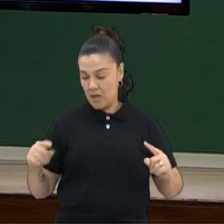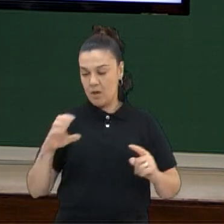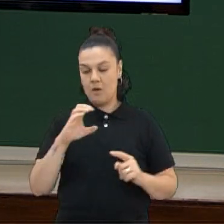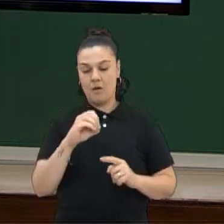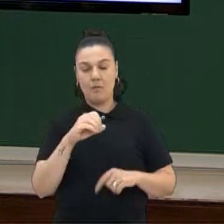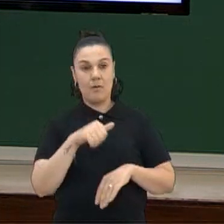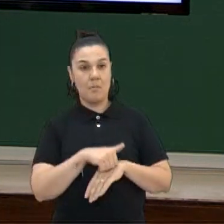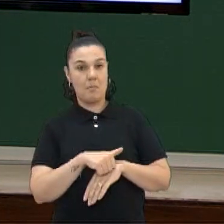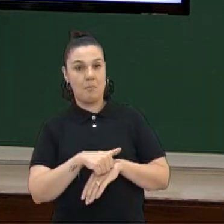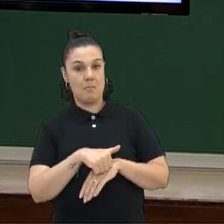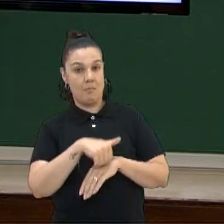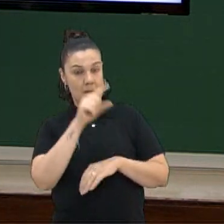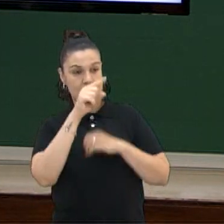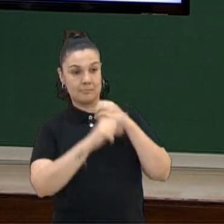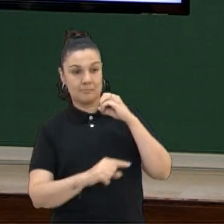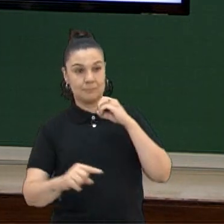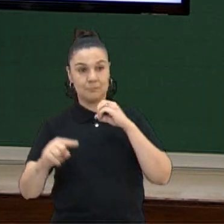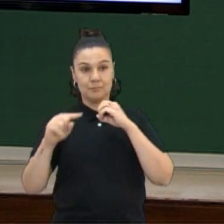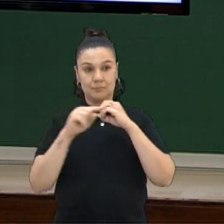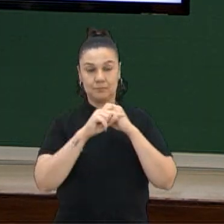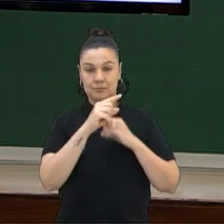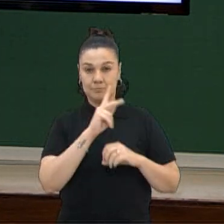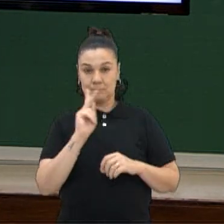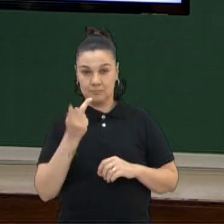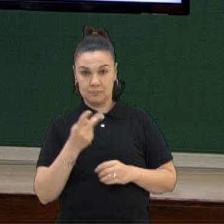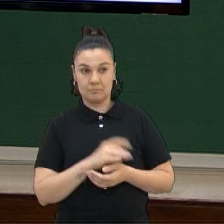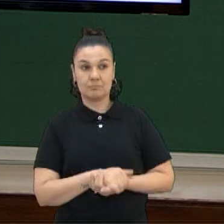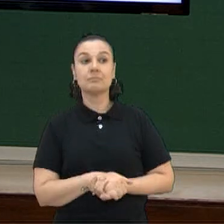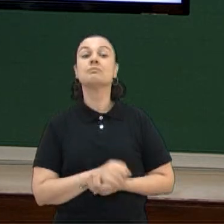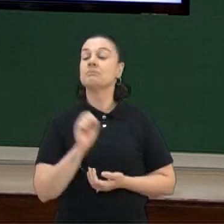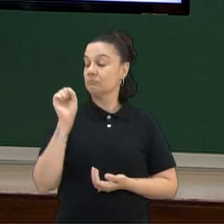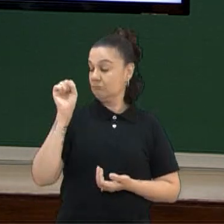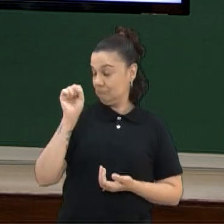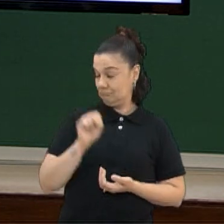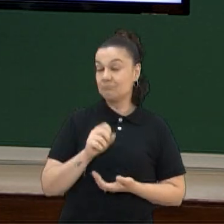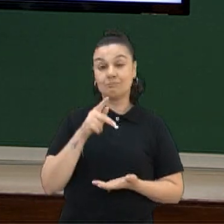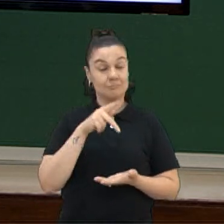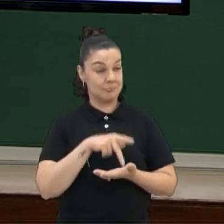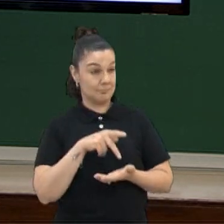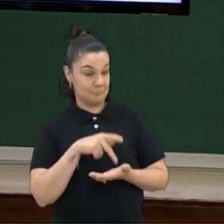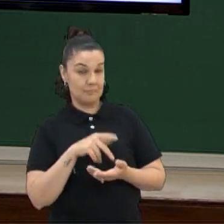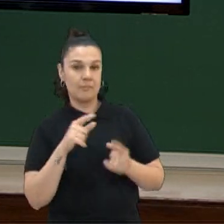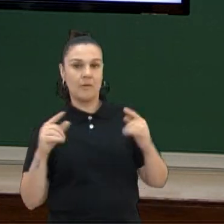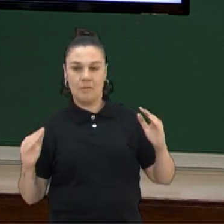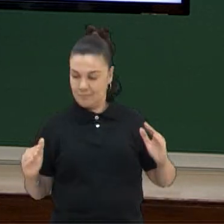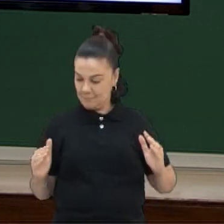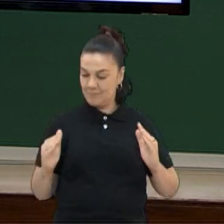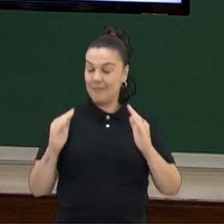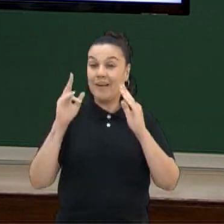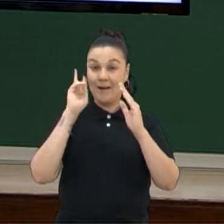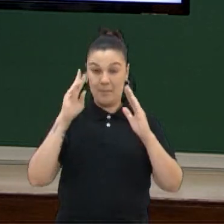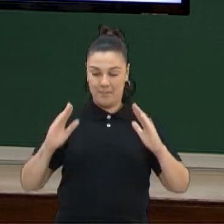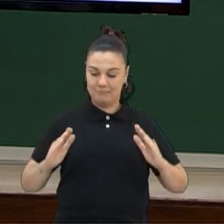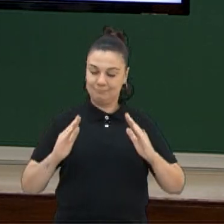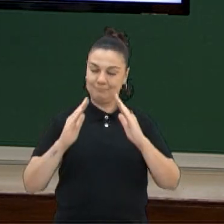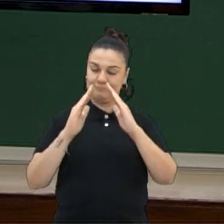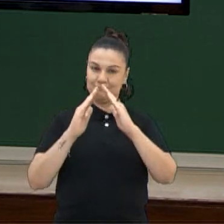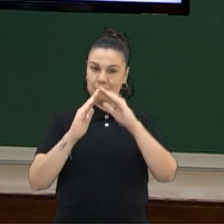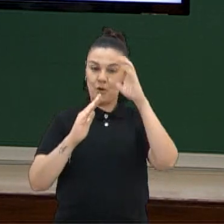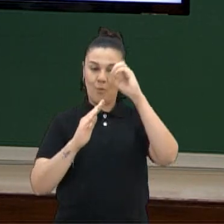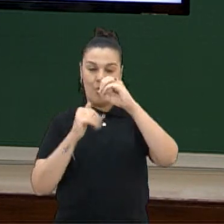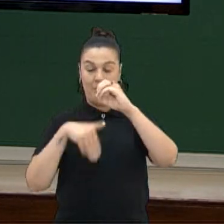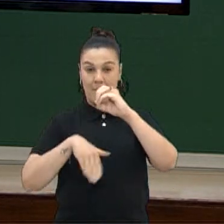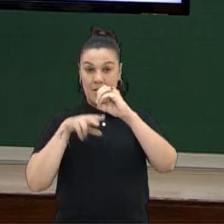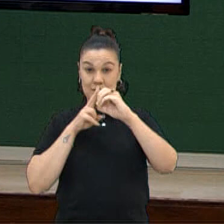é mais eletronegativo do que o de hidrogênio. Sim, ele tem um formato angular, o oxigênio